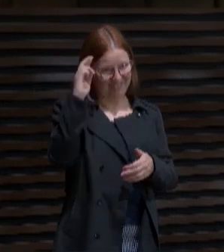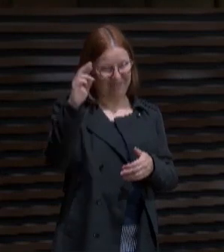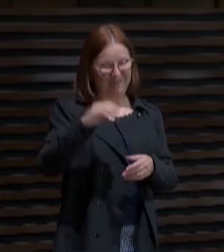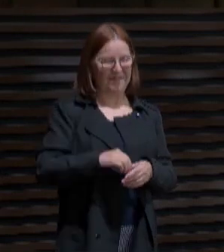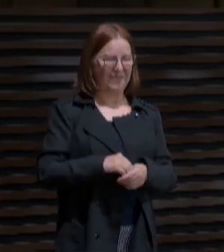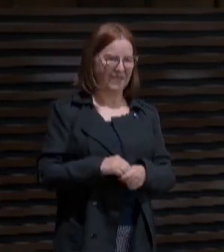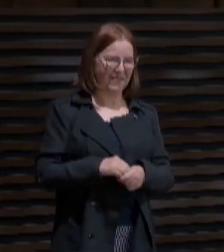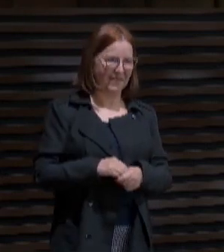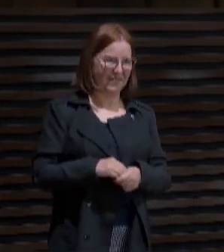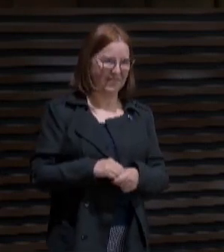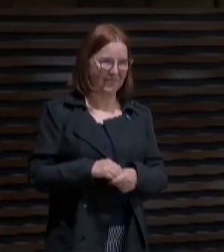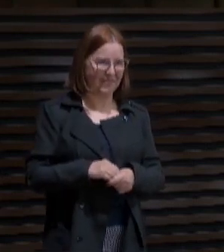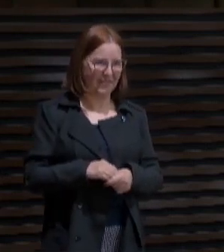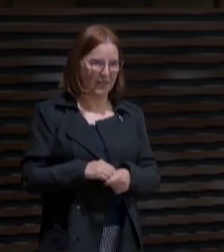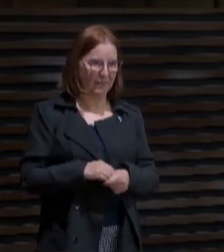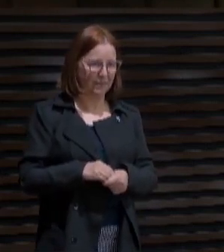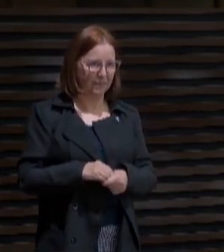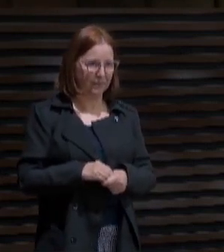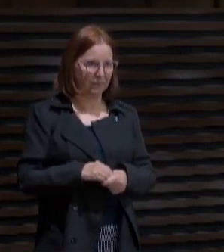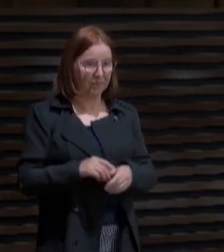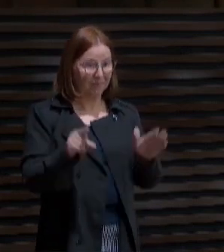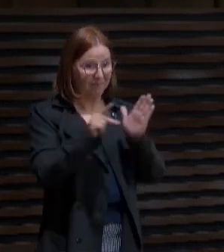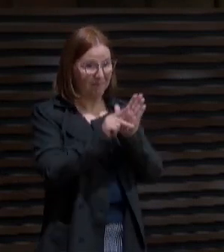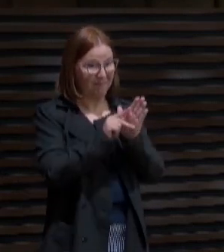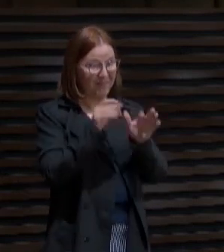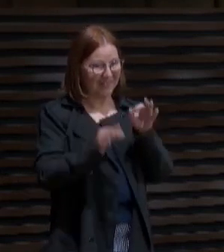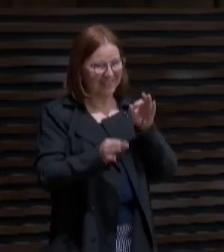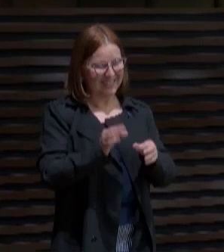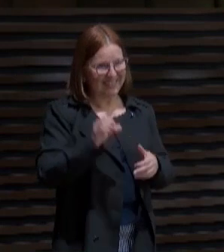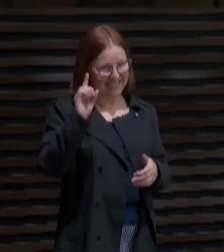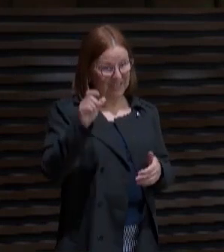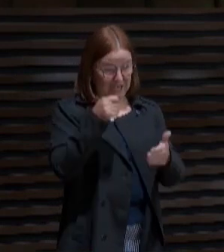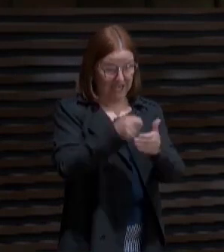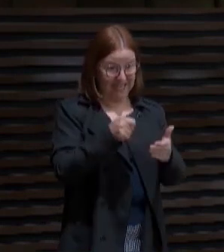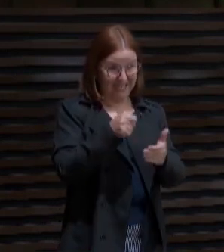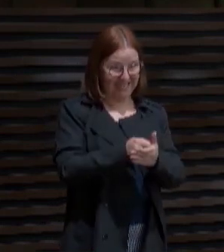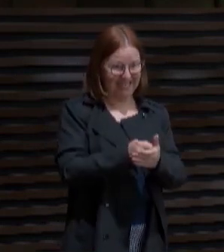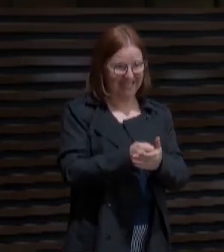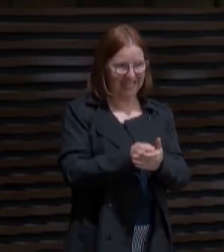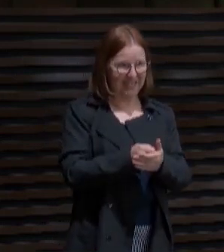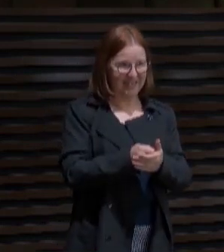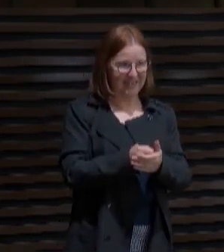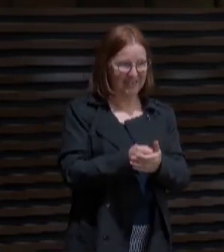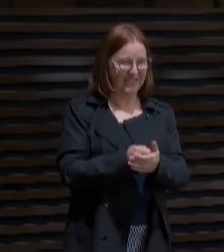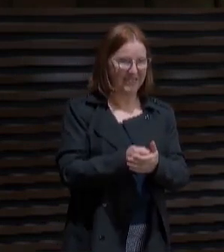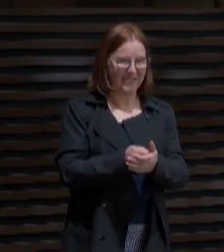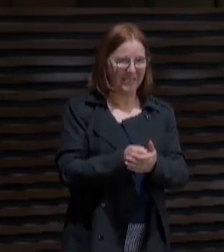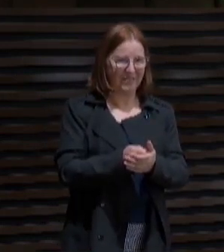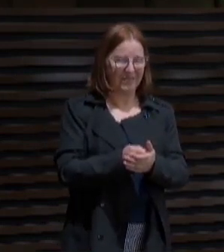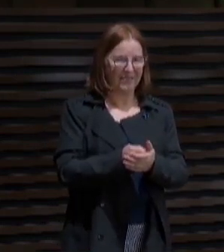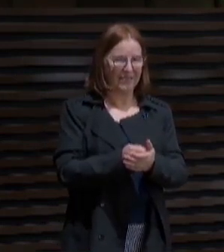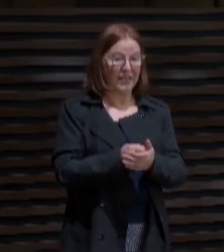o texto. A própria justiça de Deus exige, antes mesmo que Deus possa aceitar